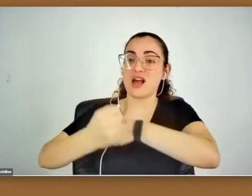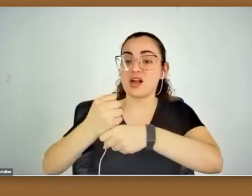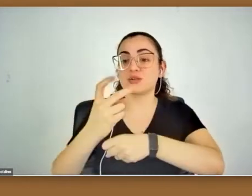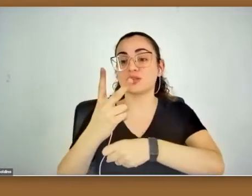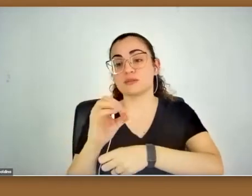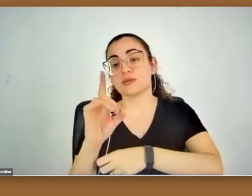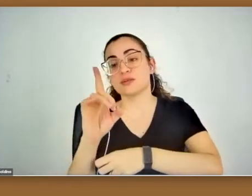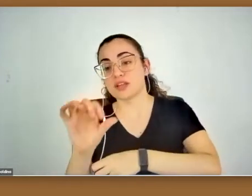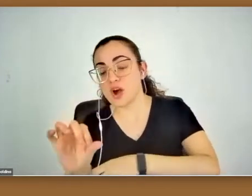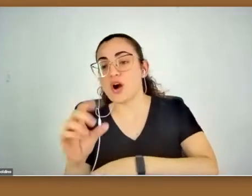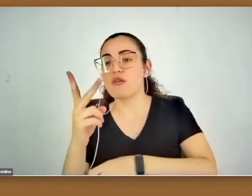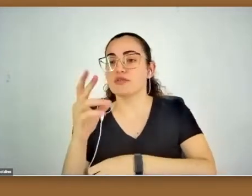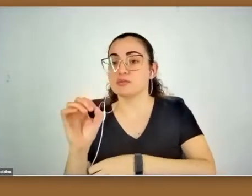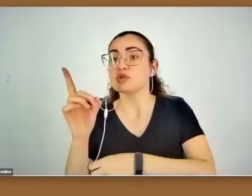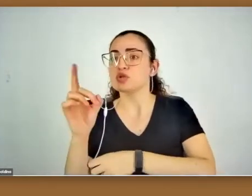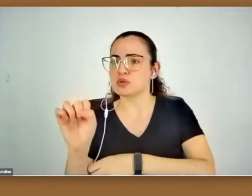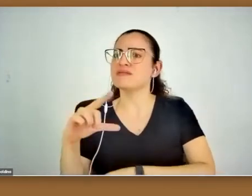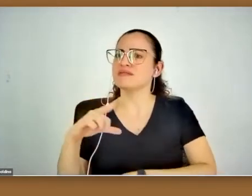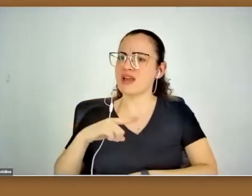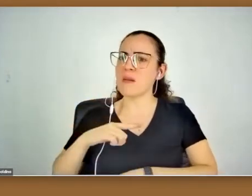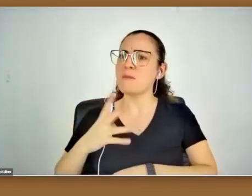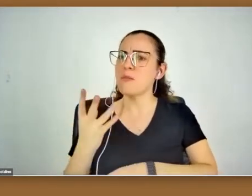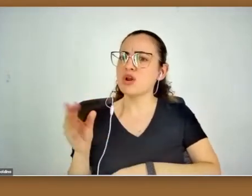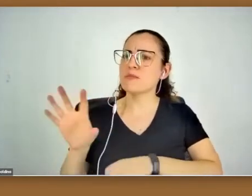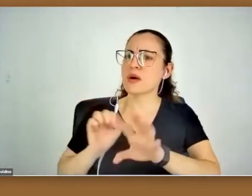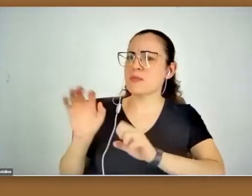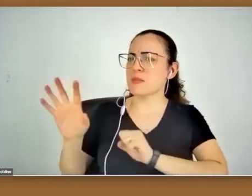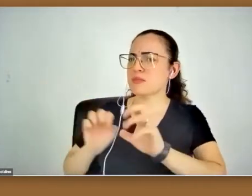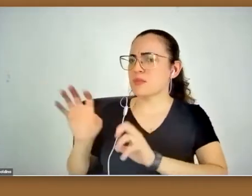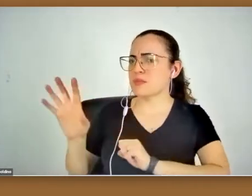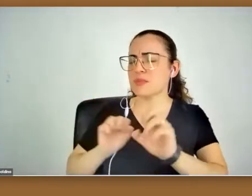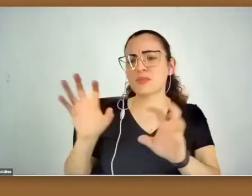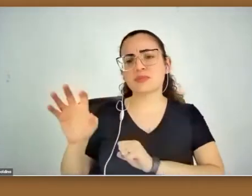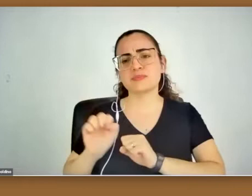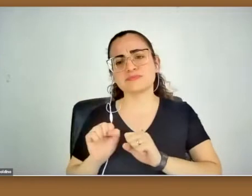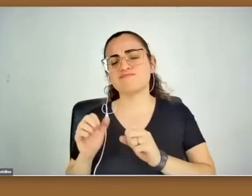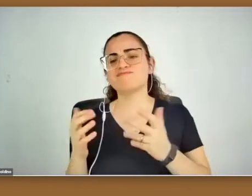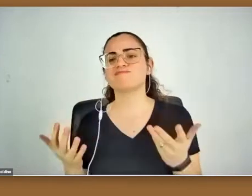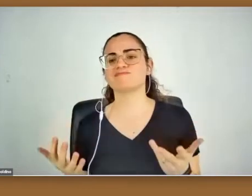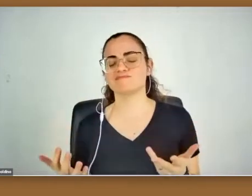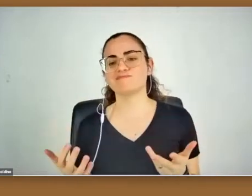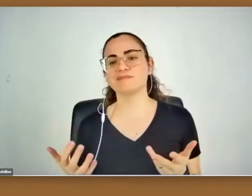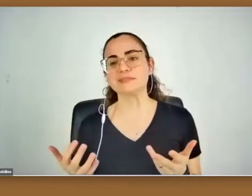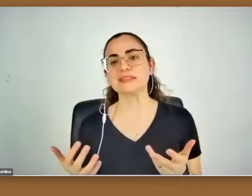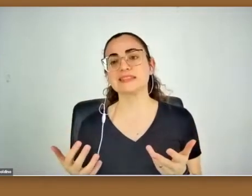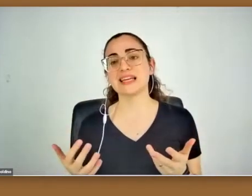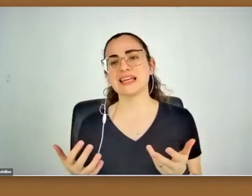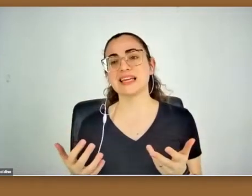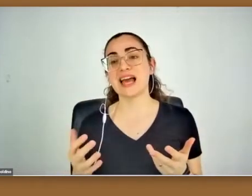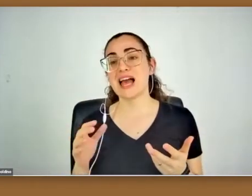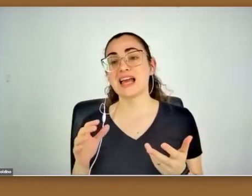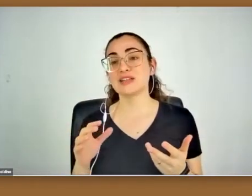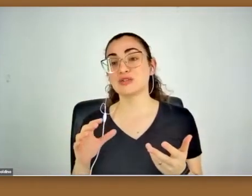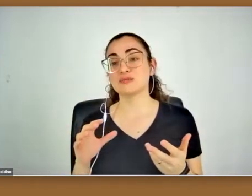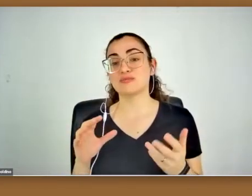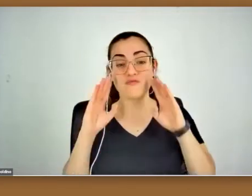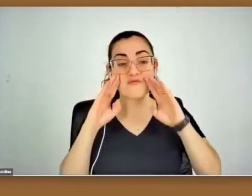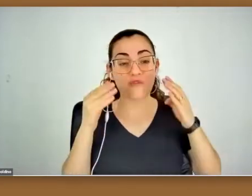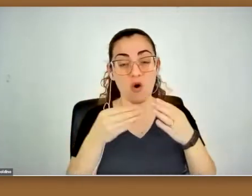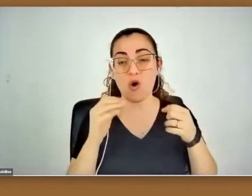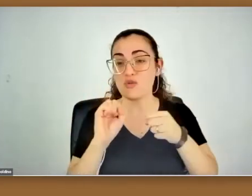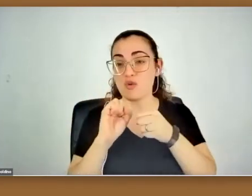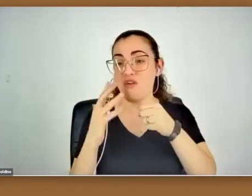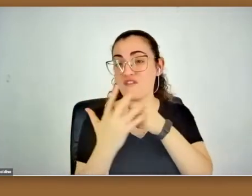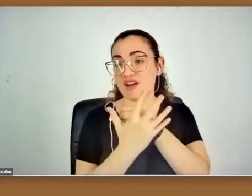teve uma diminuição, mas às vezes é uma diminuição artificial, inclusive, porque a atenção estava muito voltada para a Covid,